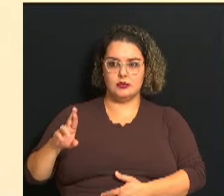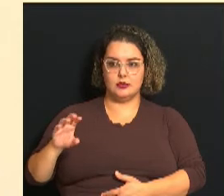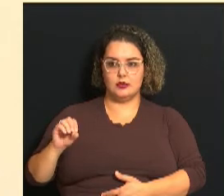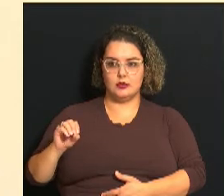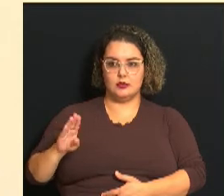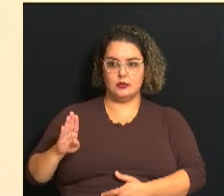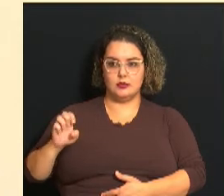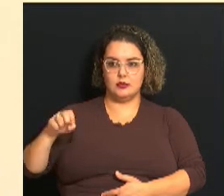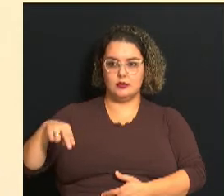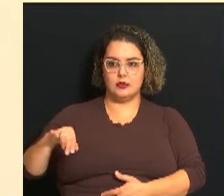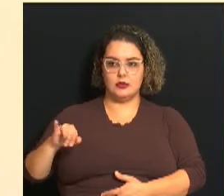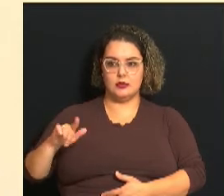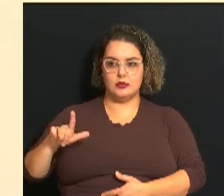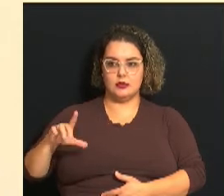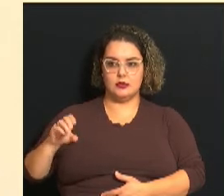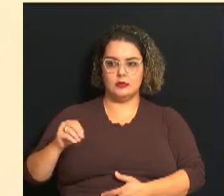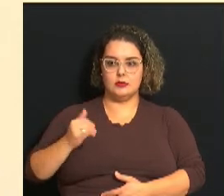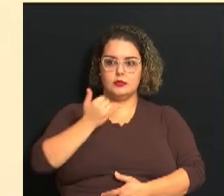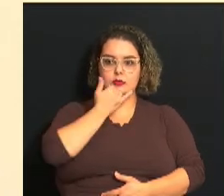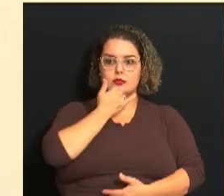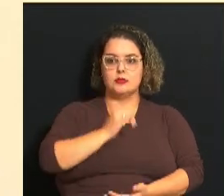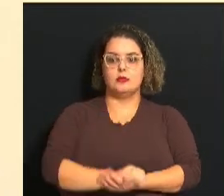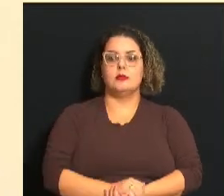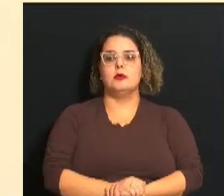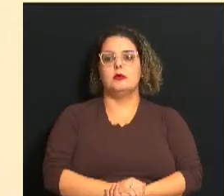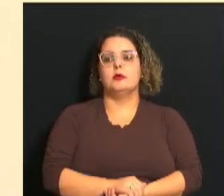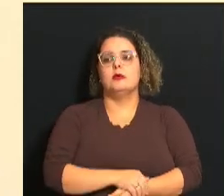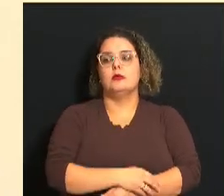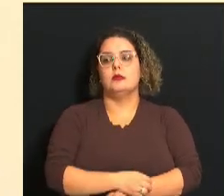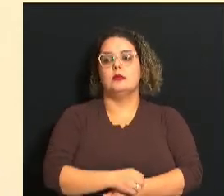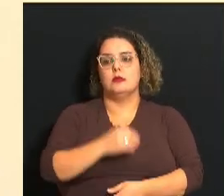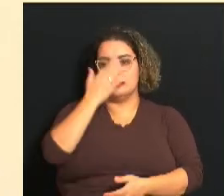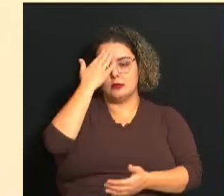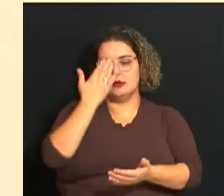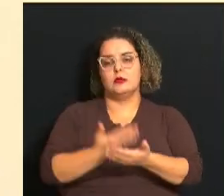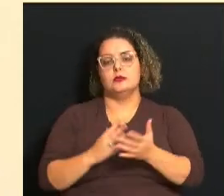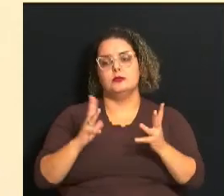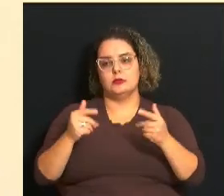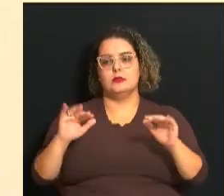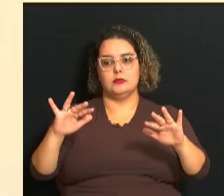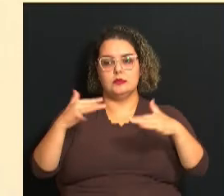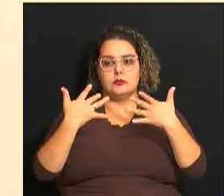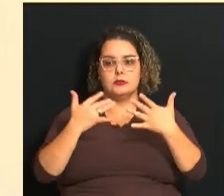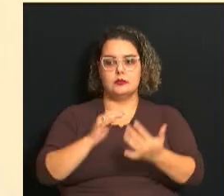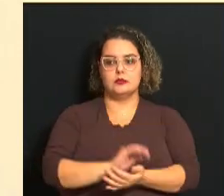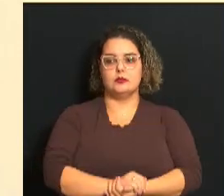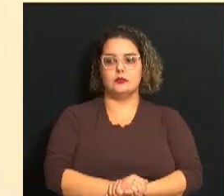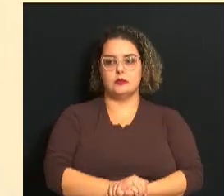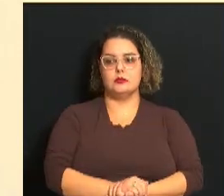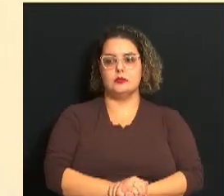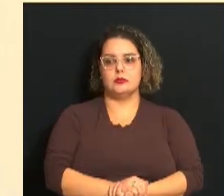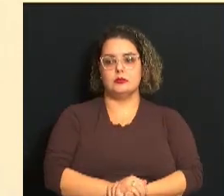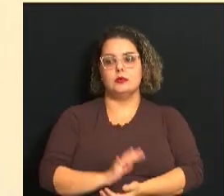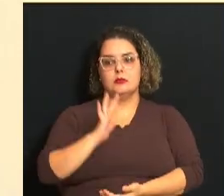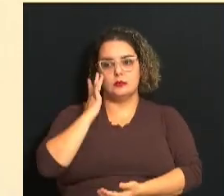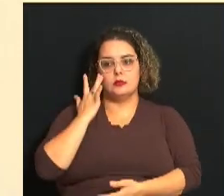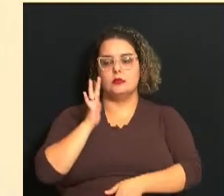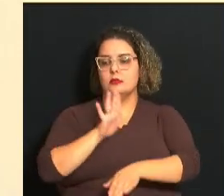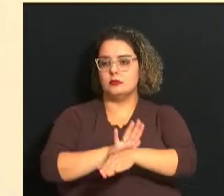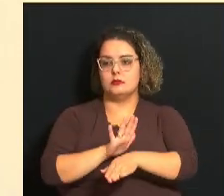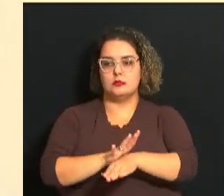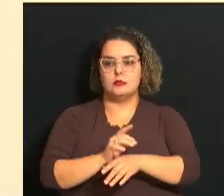robenildo é desculpa robenildo é acredita e todo mundo está nos ouvindo eu acho que a gente pode contribuir de alguma forma né Com